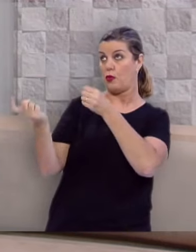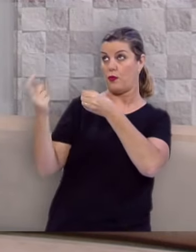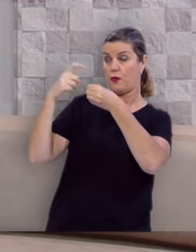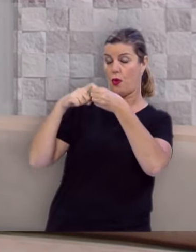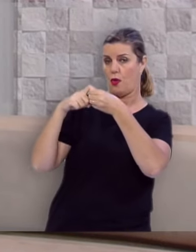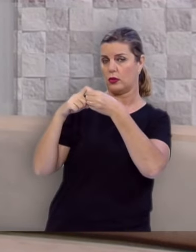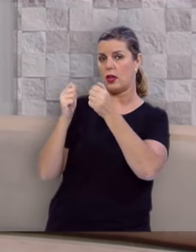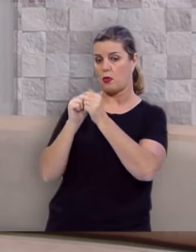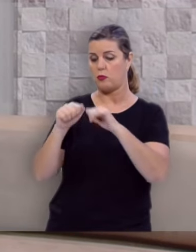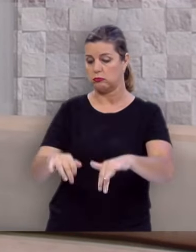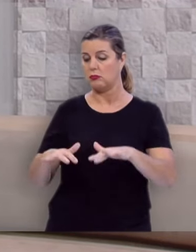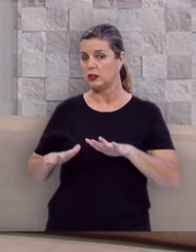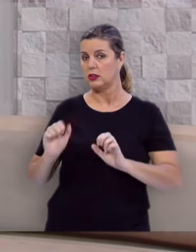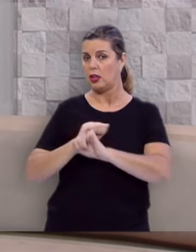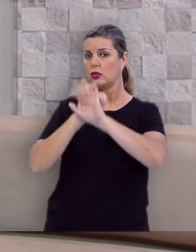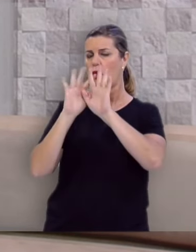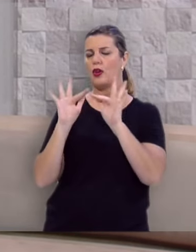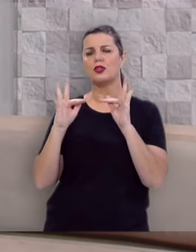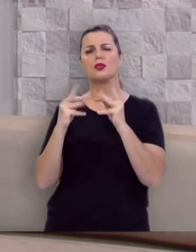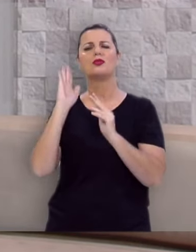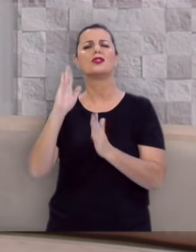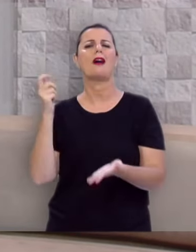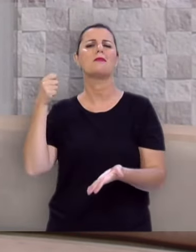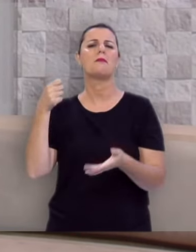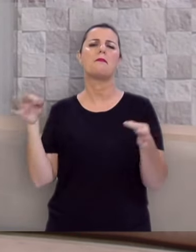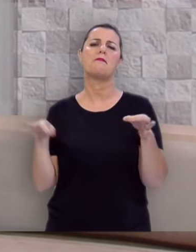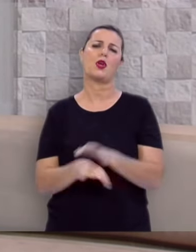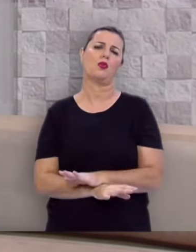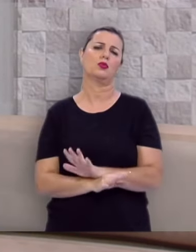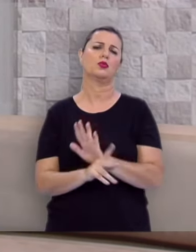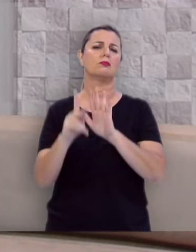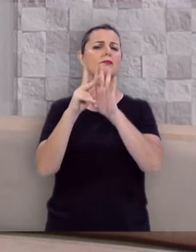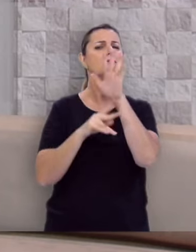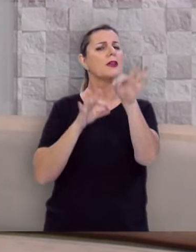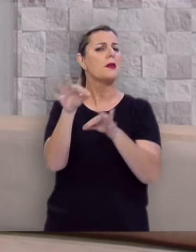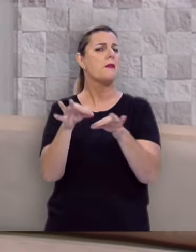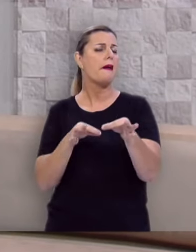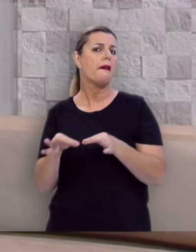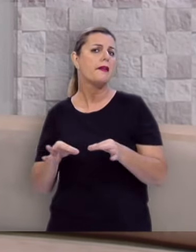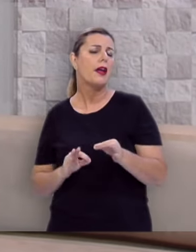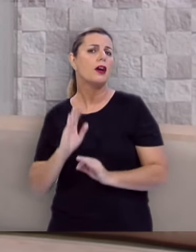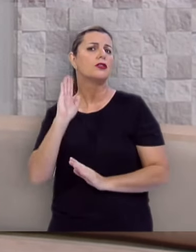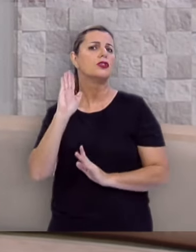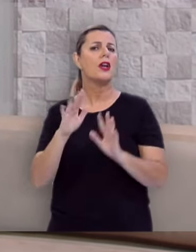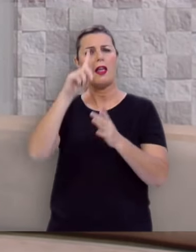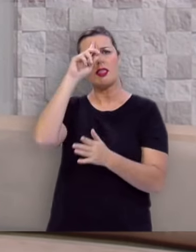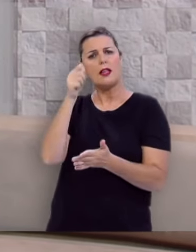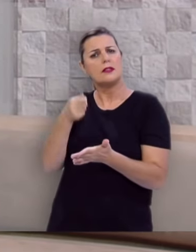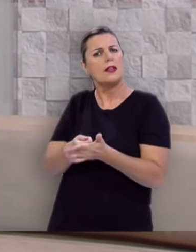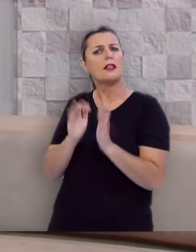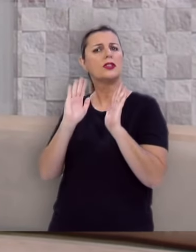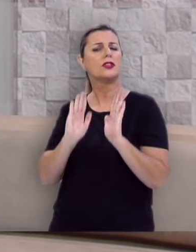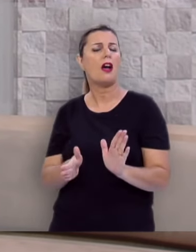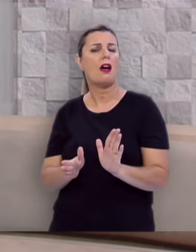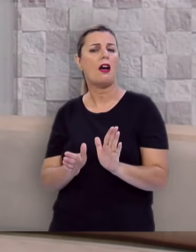voltar em glória e majestade, tudo já está definido, tudo já está preparado, tudo já está